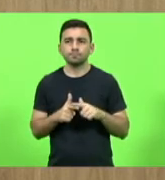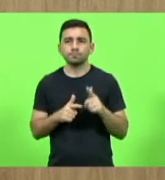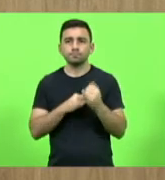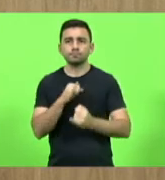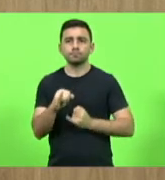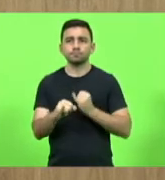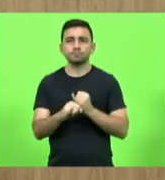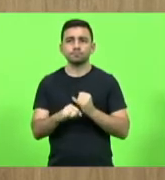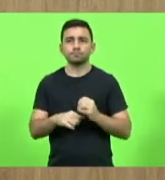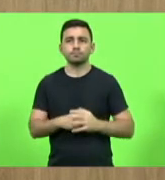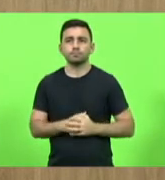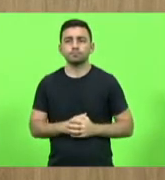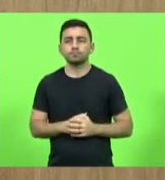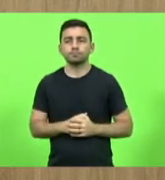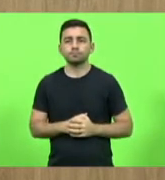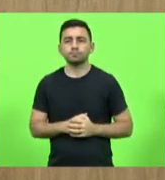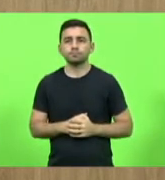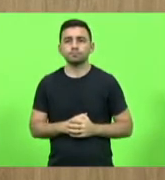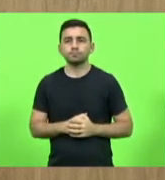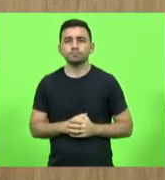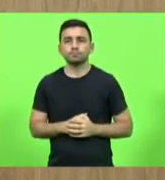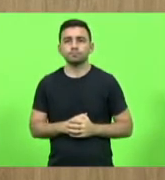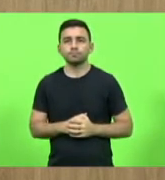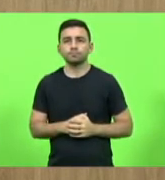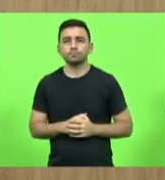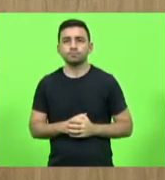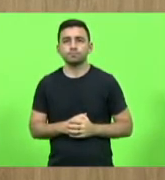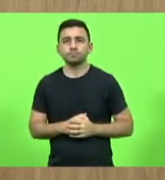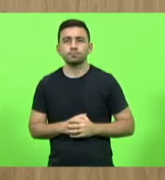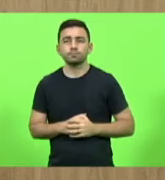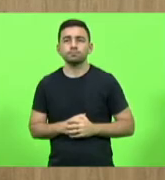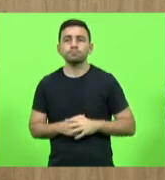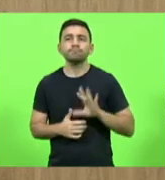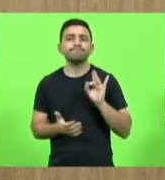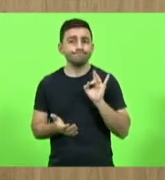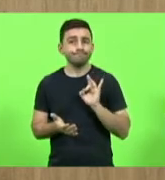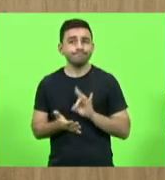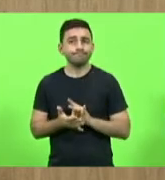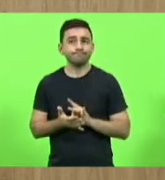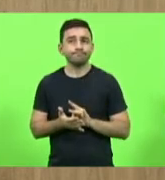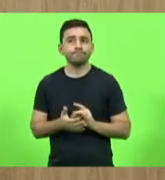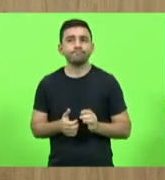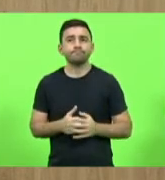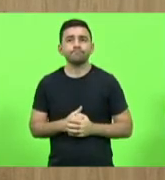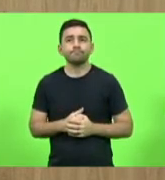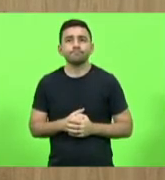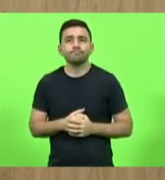e lembrar, né, que, na verdade... Está me ouvindo, presidente?